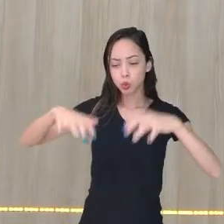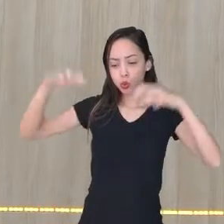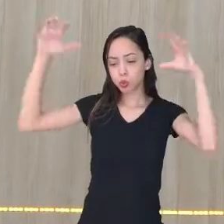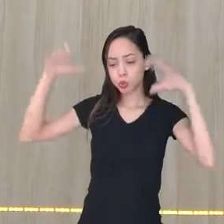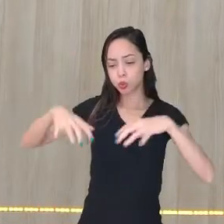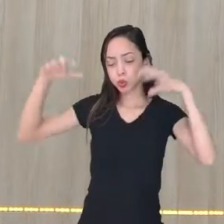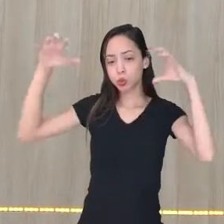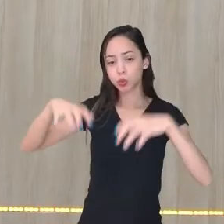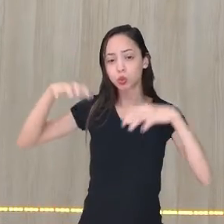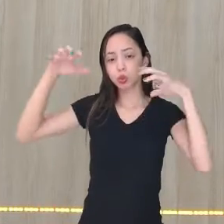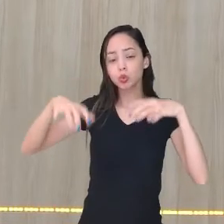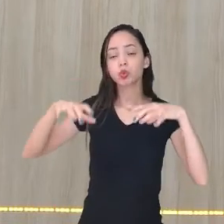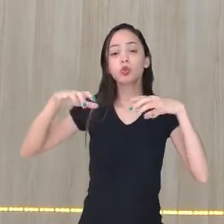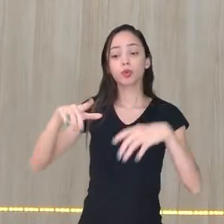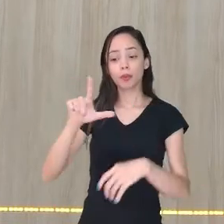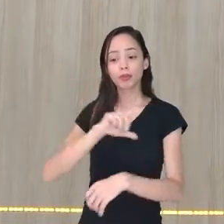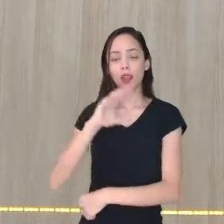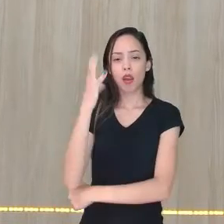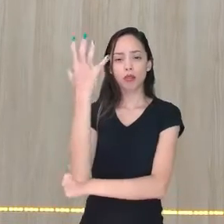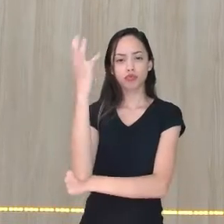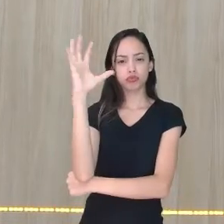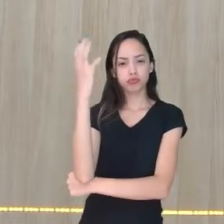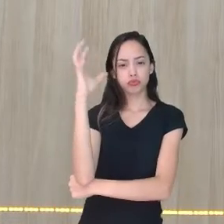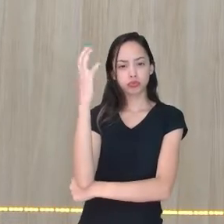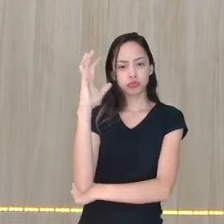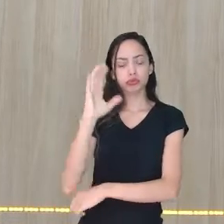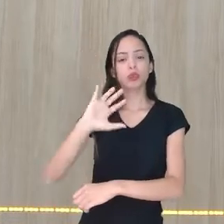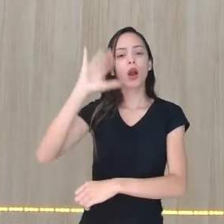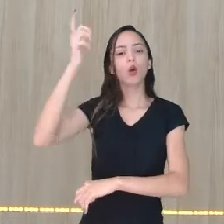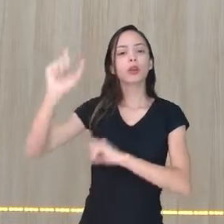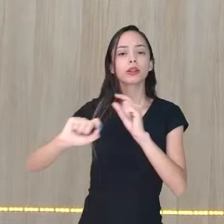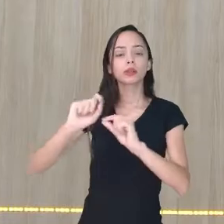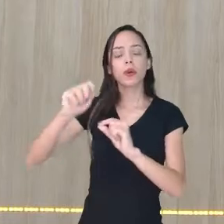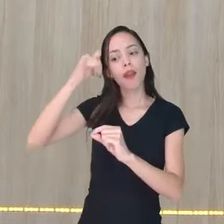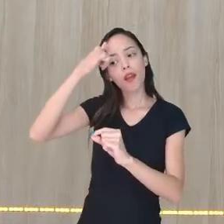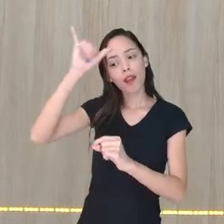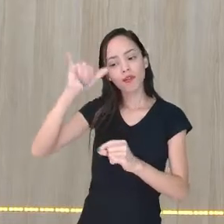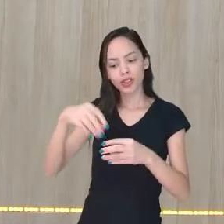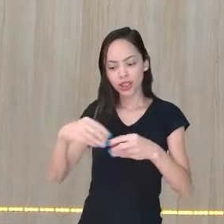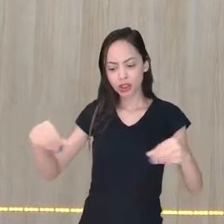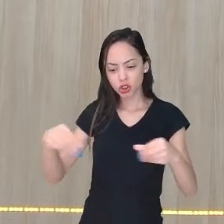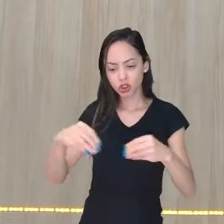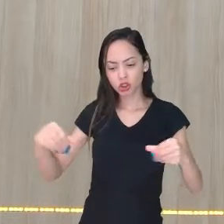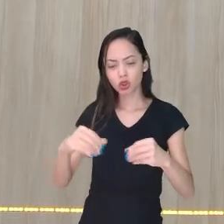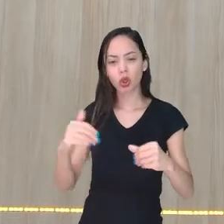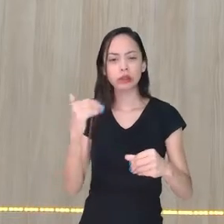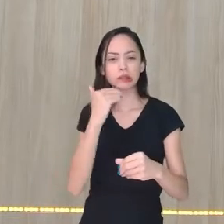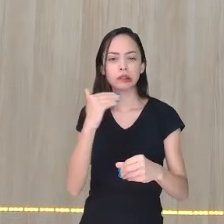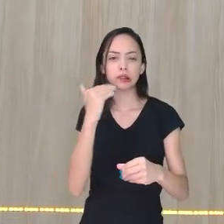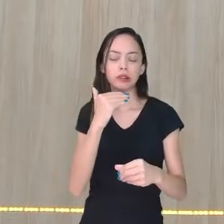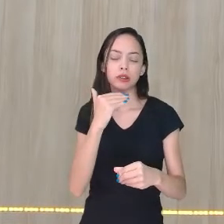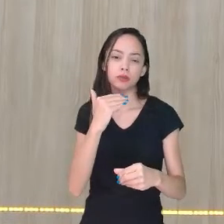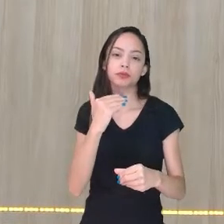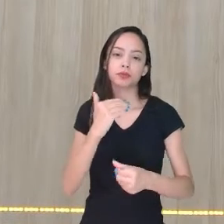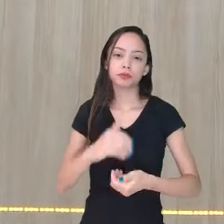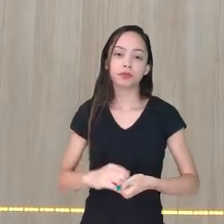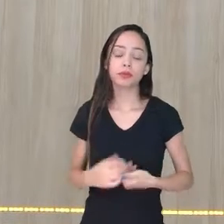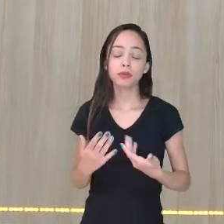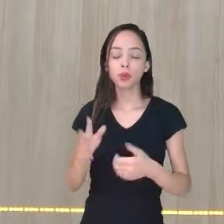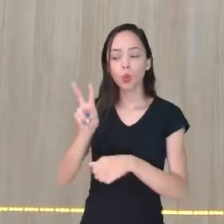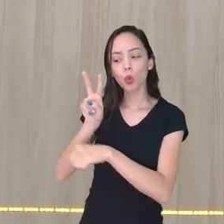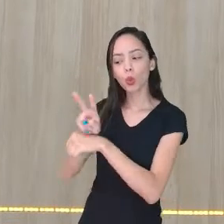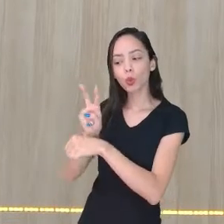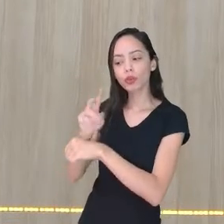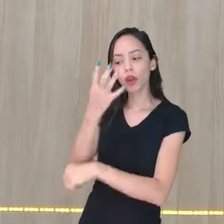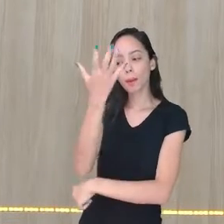a erosão do solo, ou seja, que o solo se desgaste, tá? Então, a gente cuidar do meio ambiente significa também a gente cuidar da